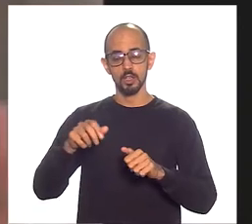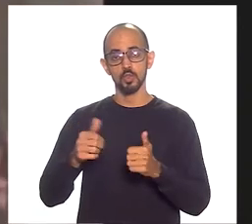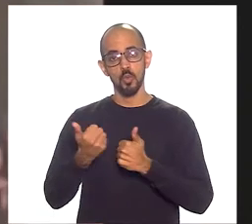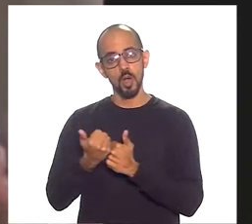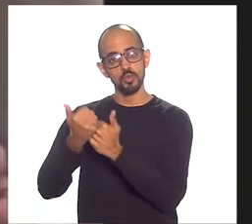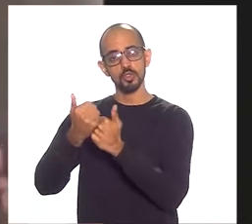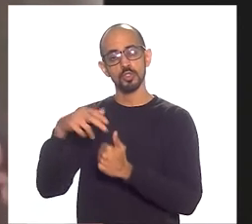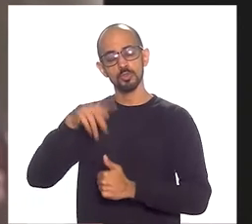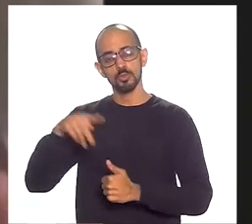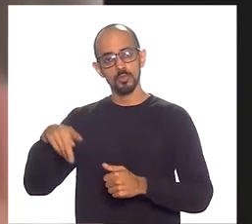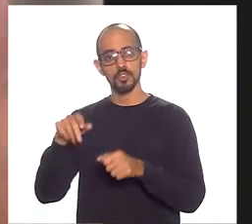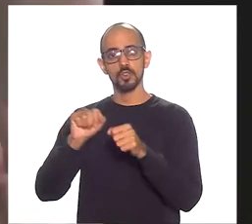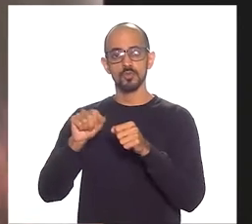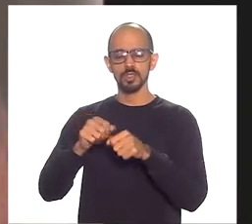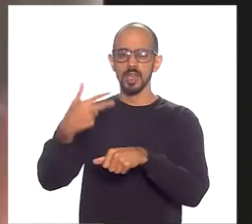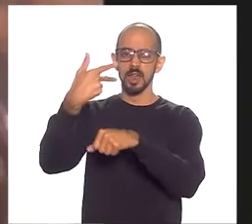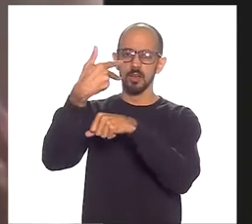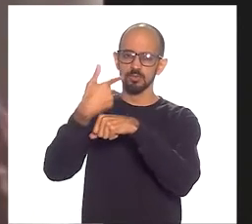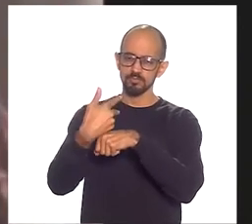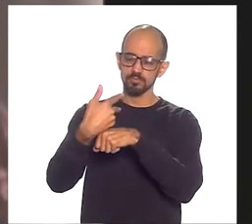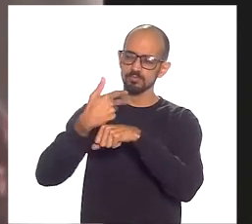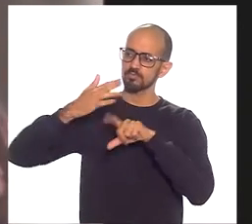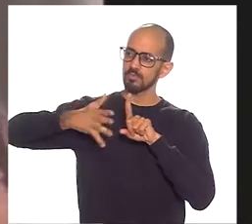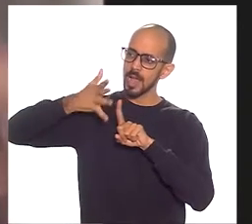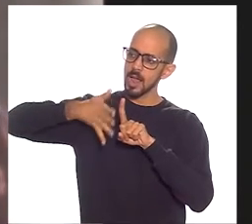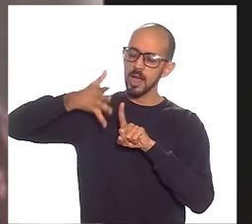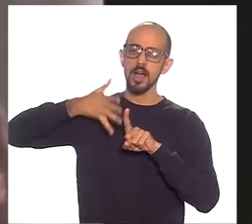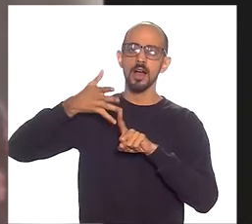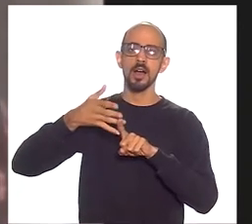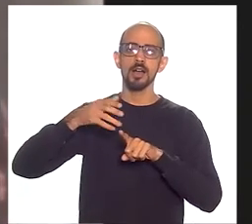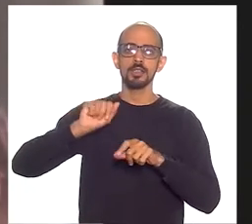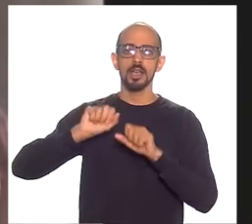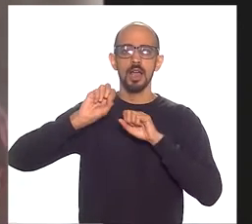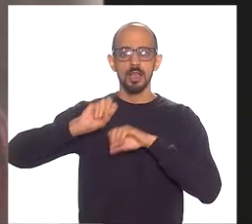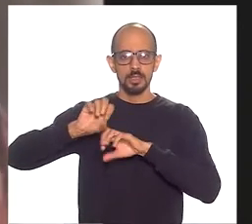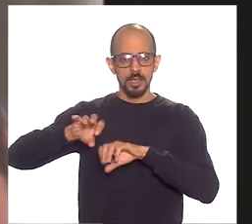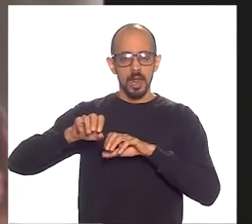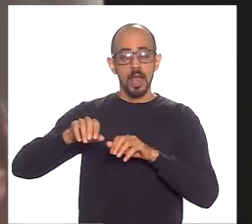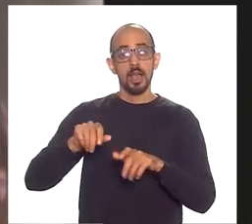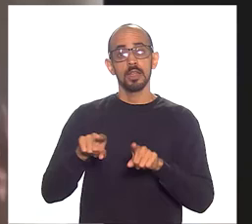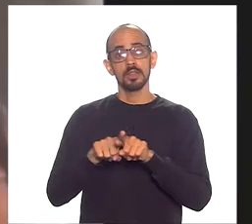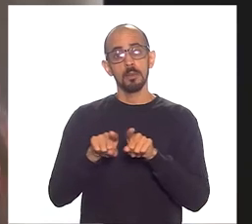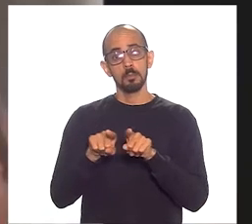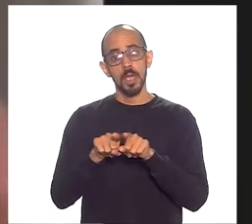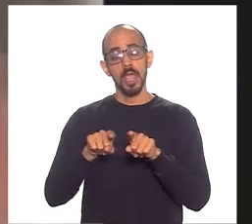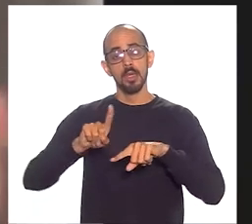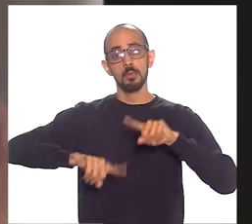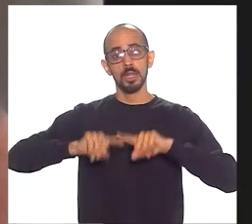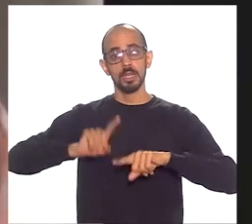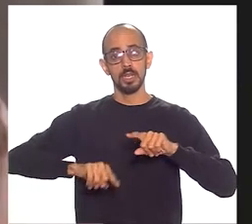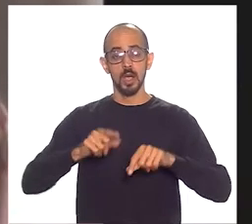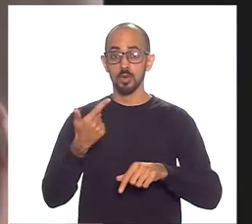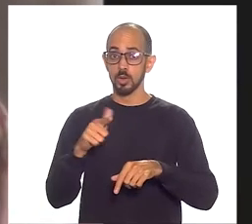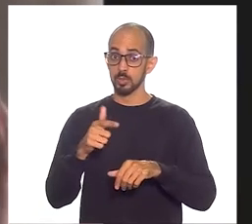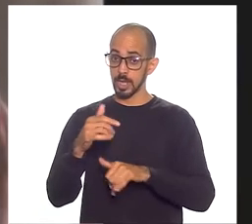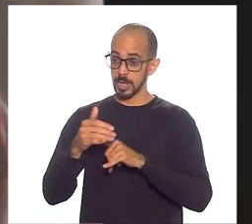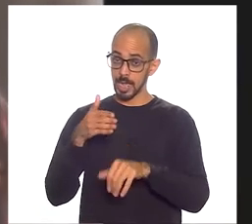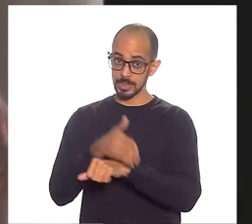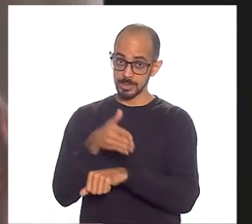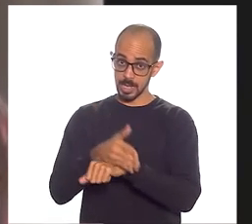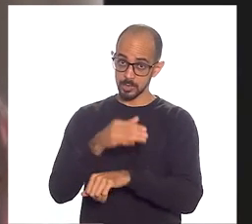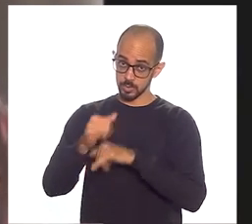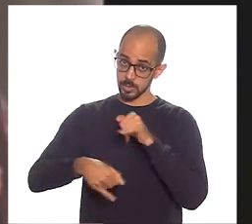gravaram videoaulas, podcasts, enfim, a gente tem todo o material desenvolvido também para esse aluno que não tem